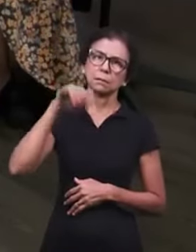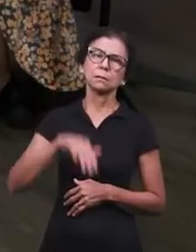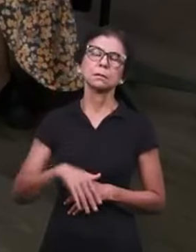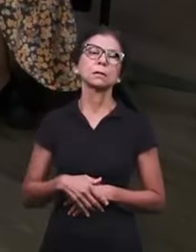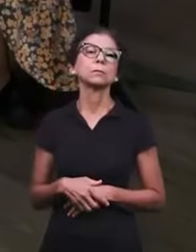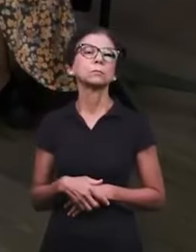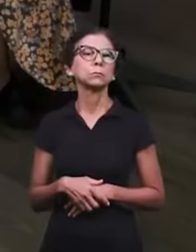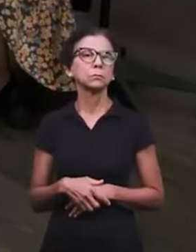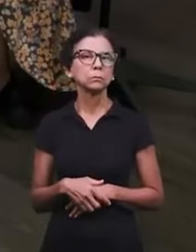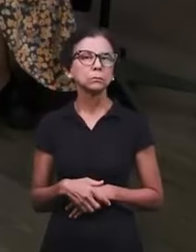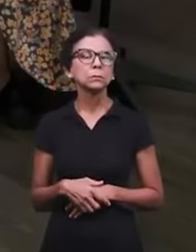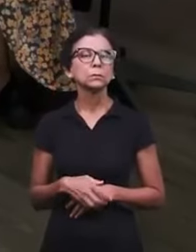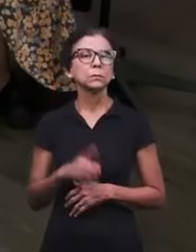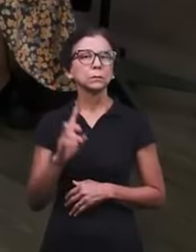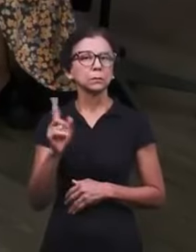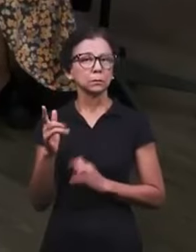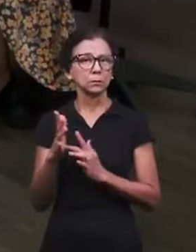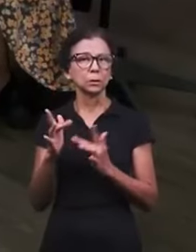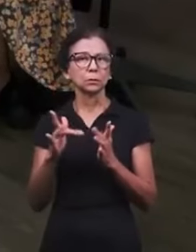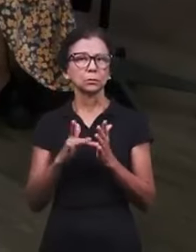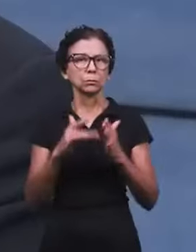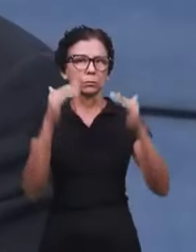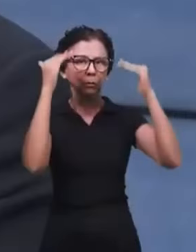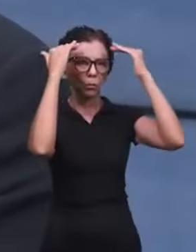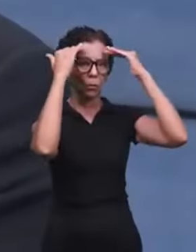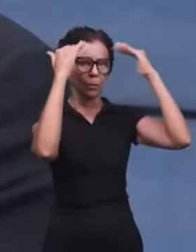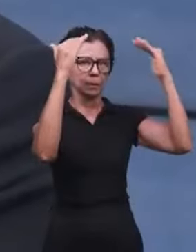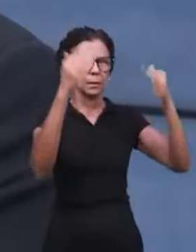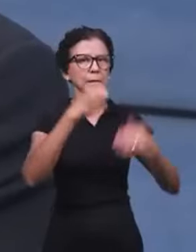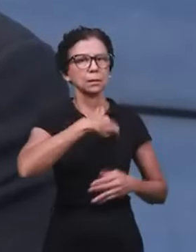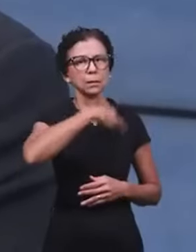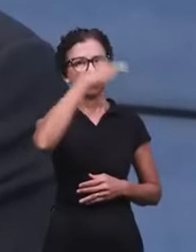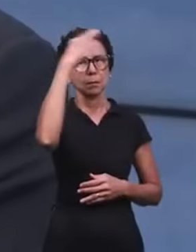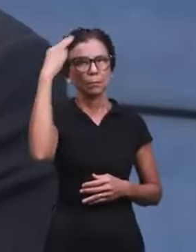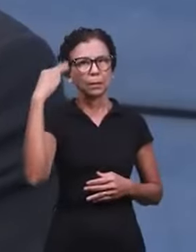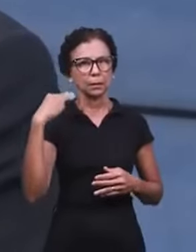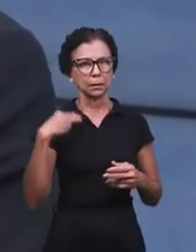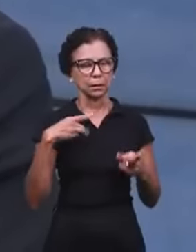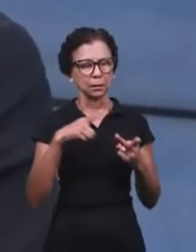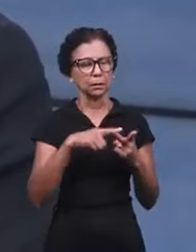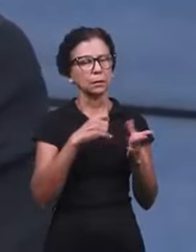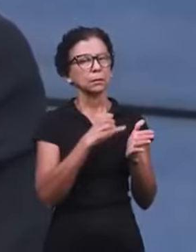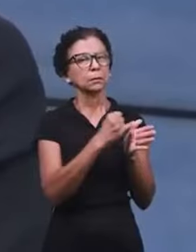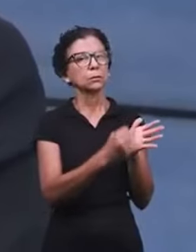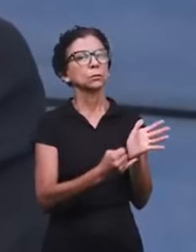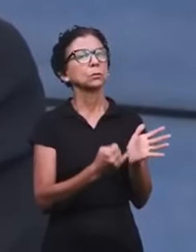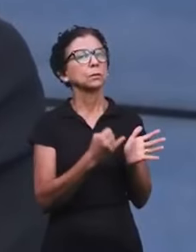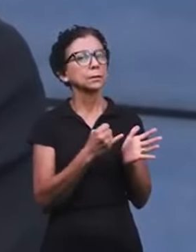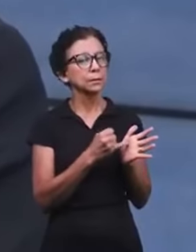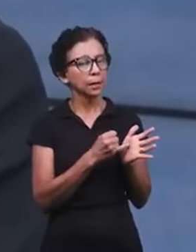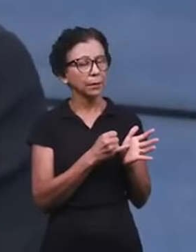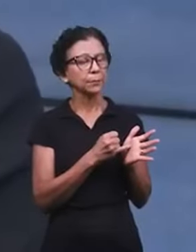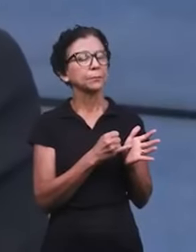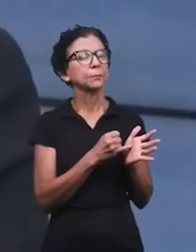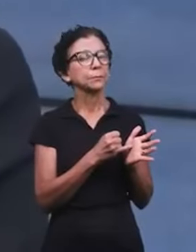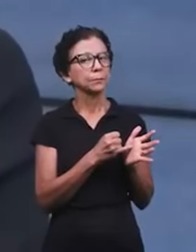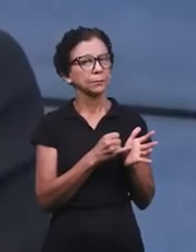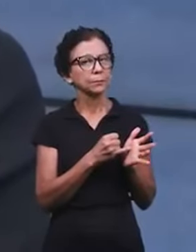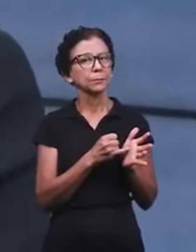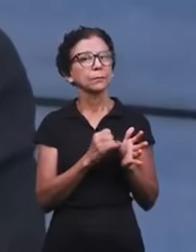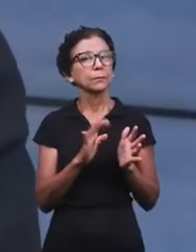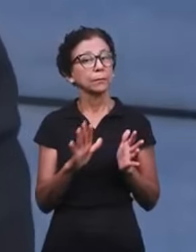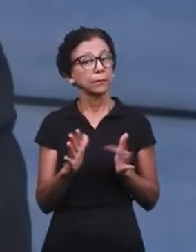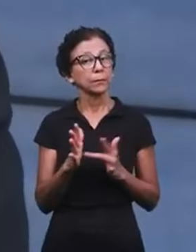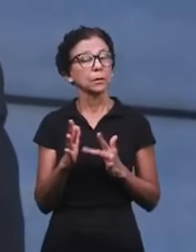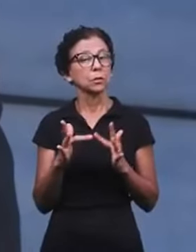aos pais Amém apesar de quem Jesus era ele era sujeito aos pais ele honrou